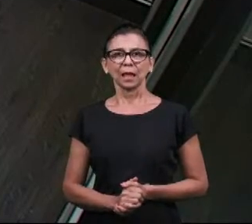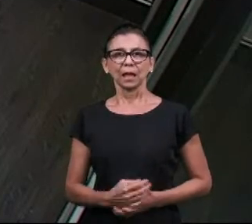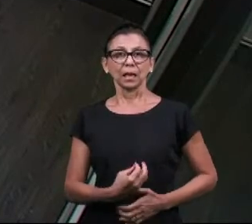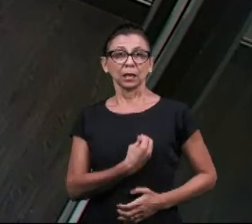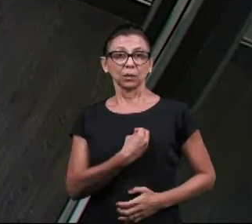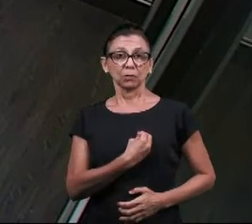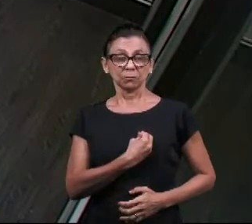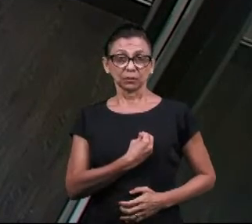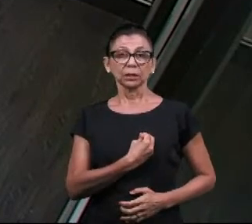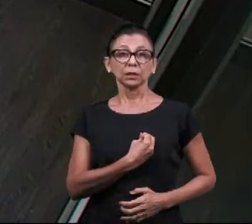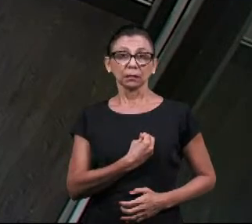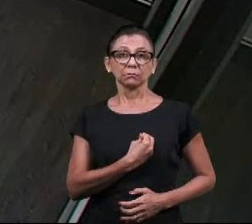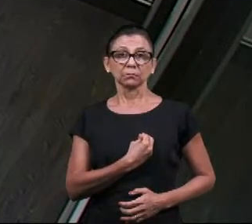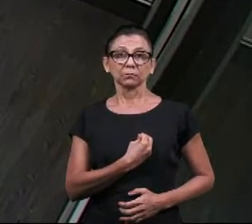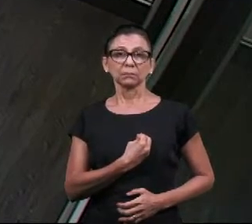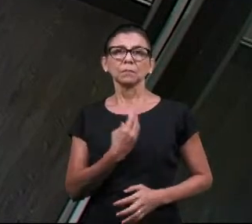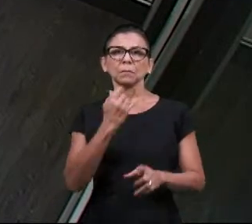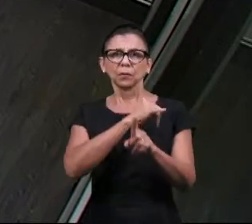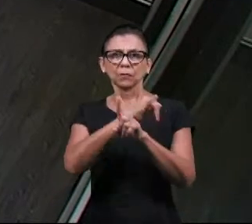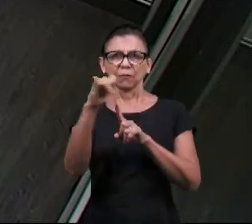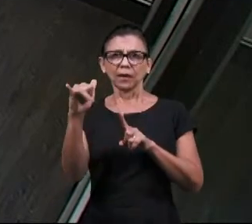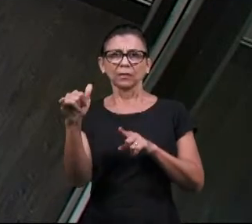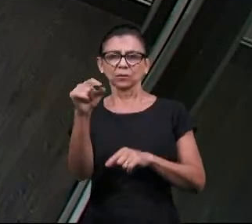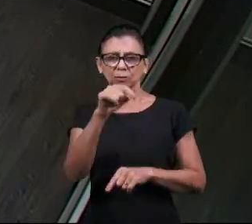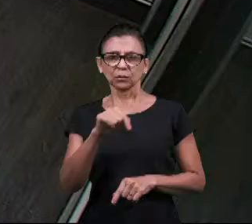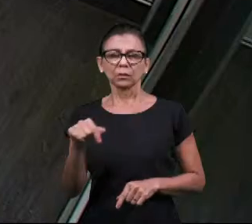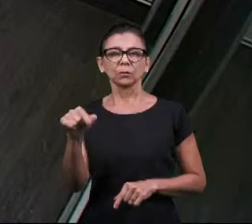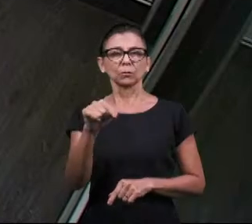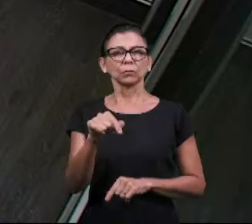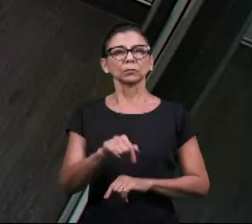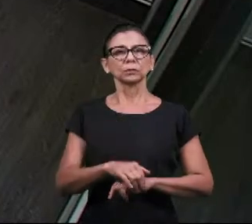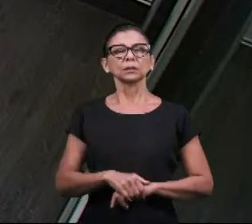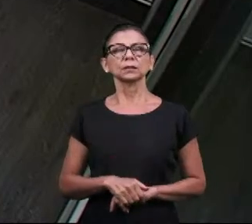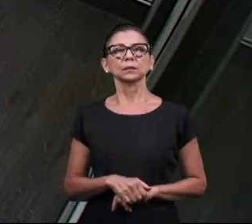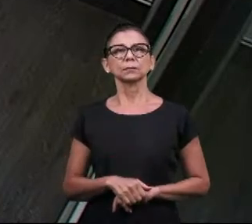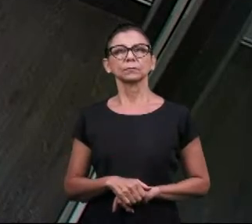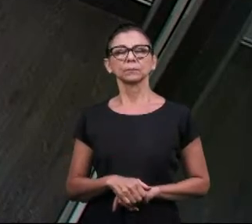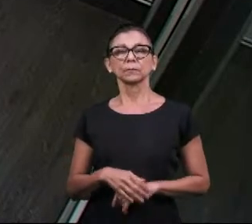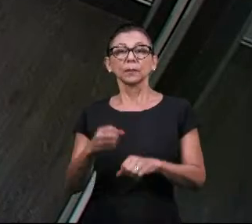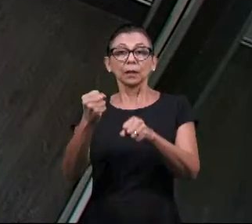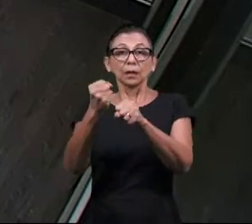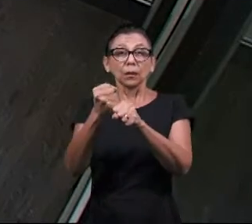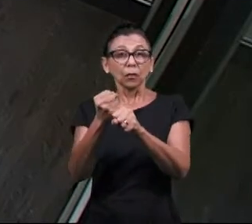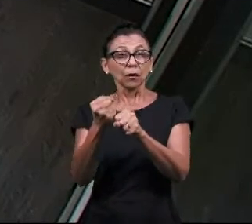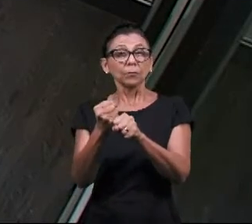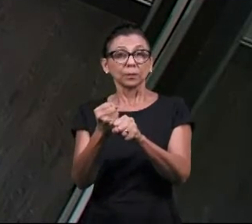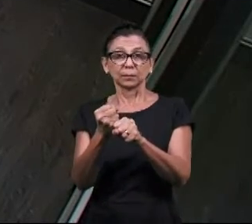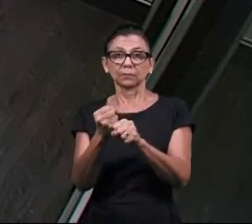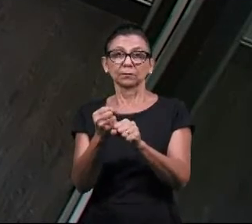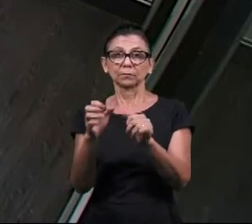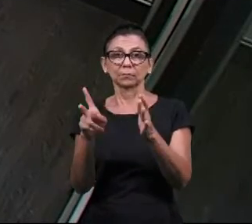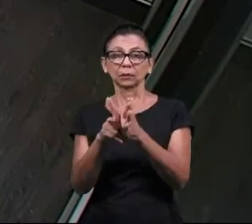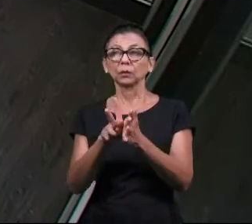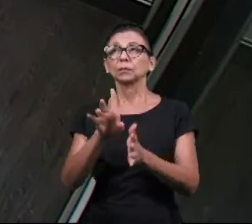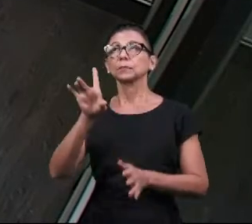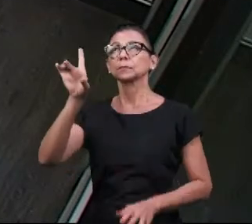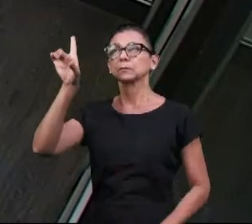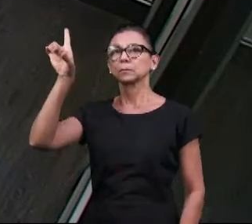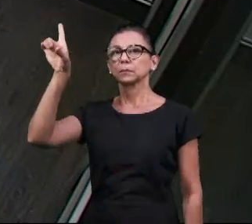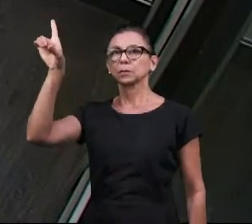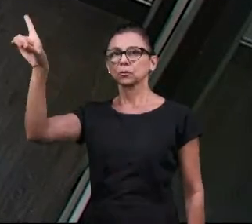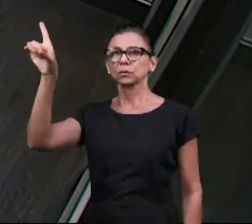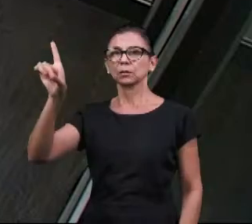A grande beleza dessa obra dessa algo que eu falo, da obra de Deus, é justamente